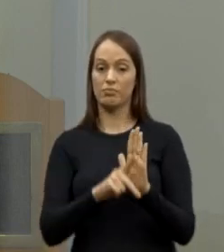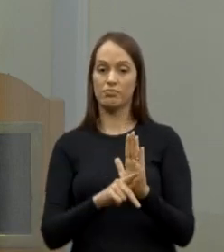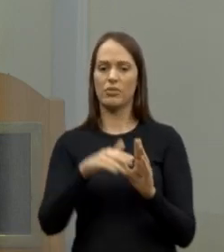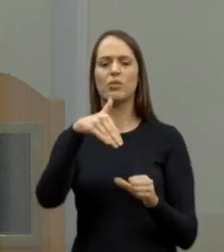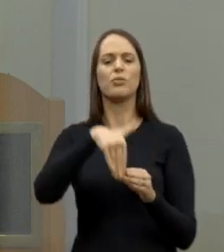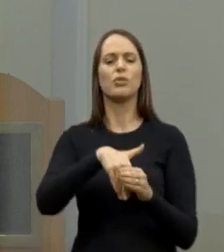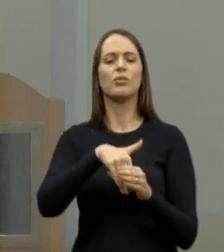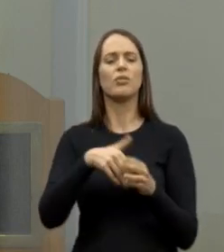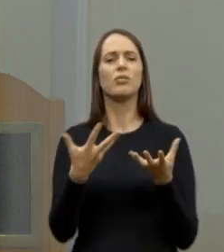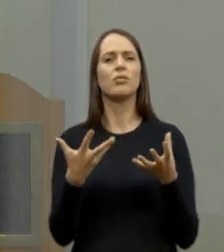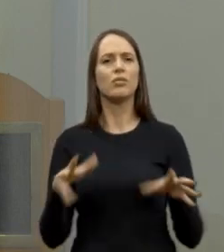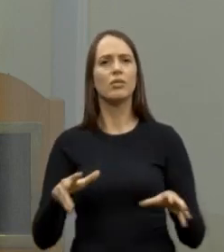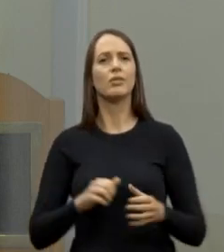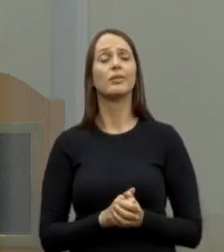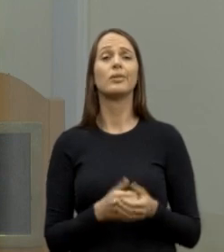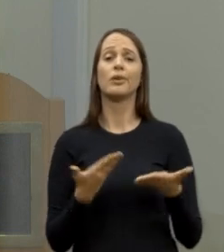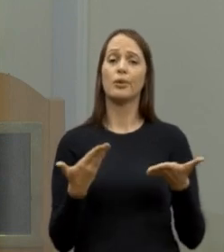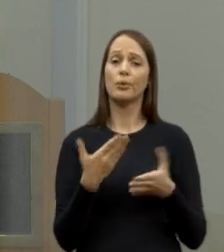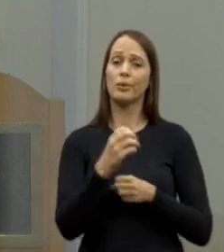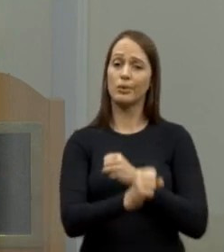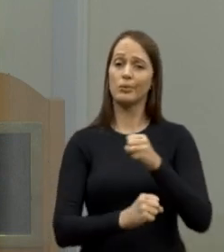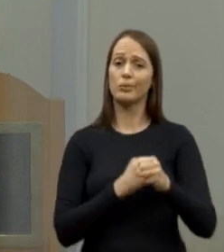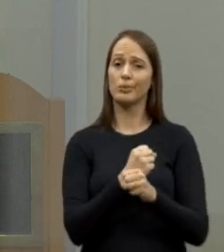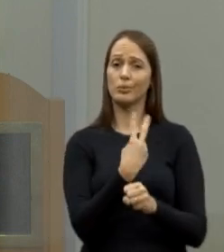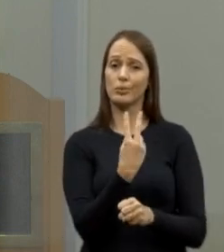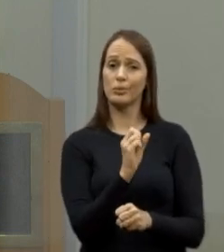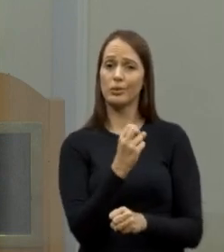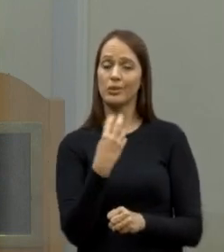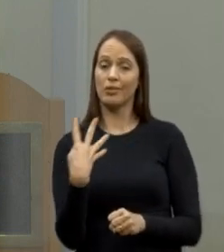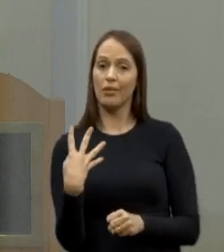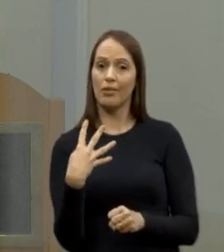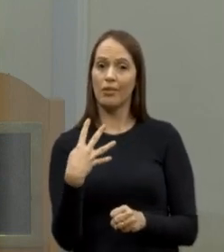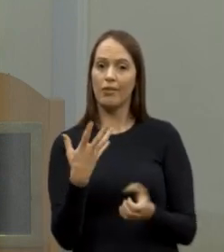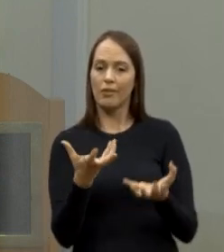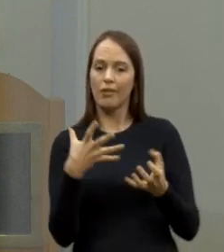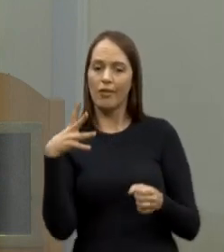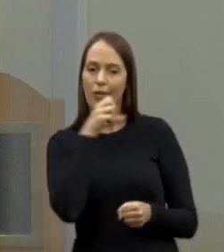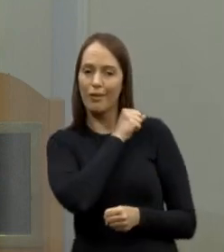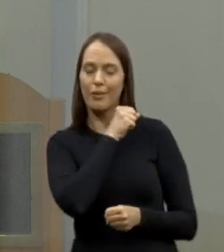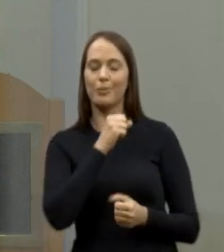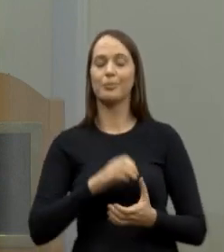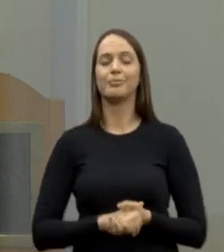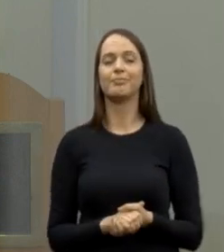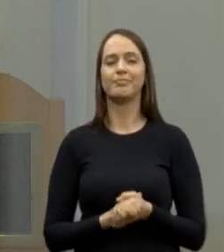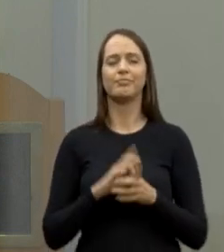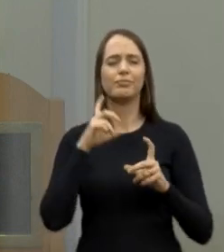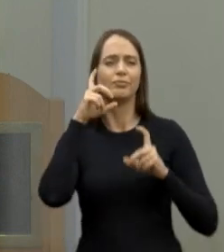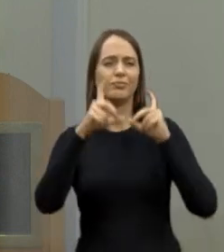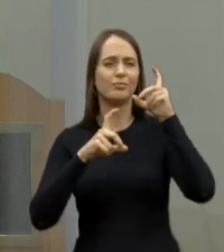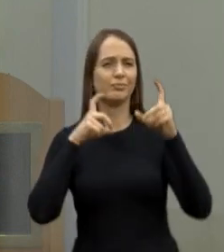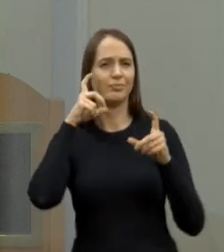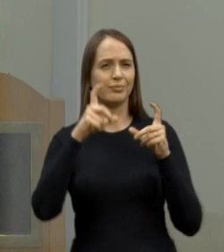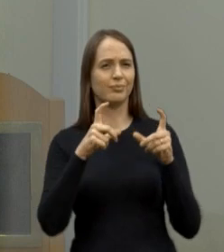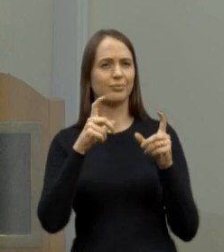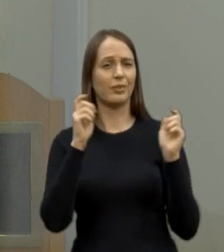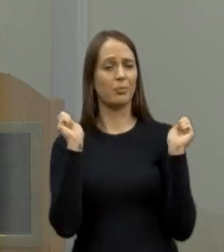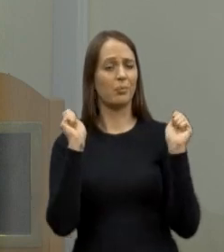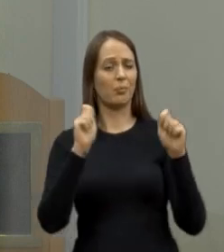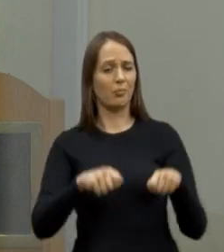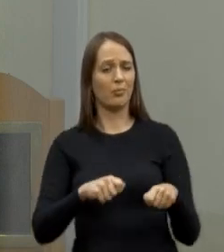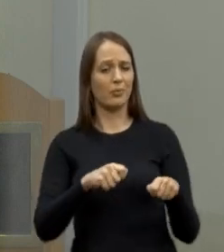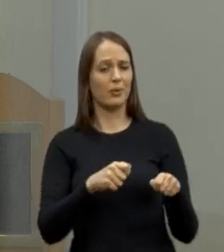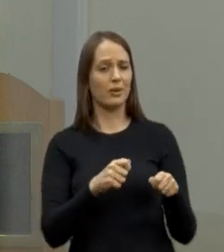que a correria desse ano também? Se não vai levar a nada, por que tanta preocupação com uma possível